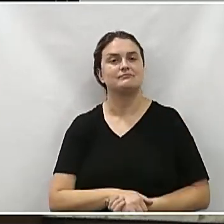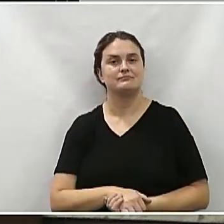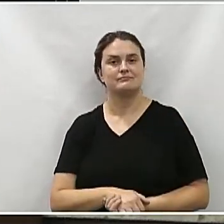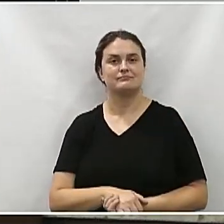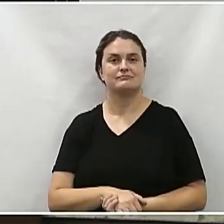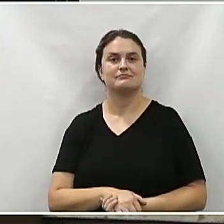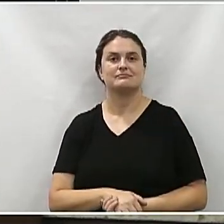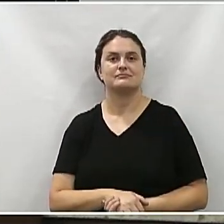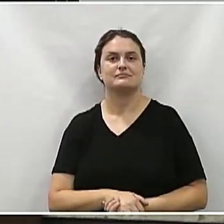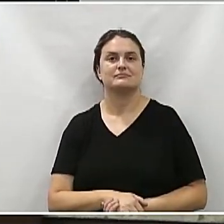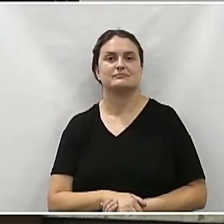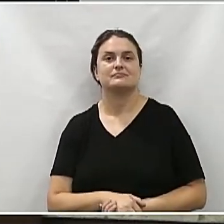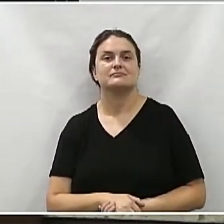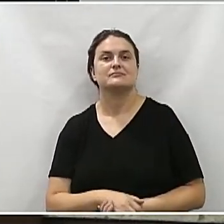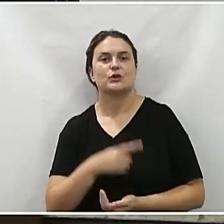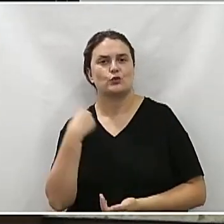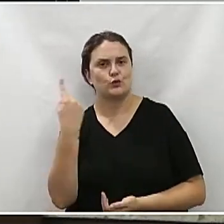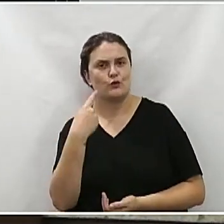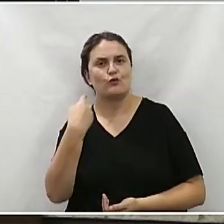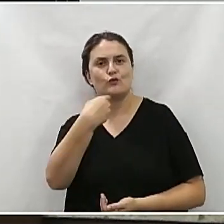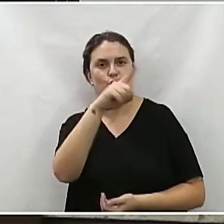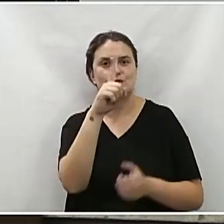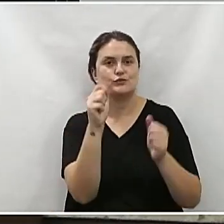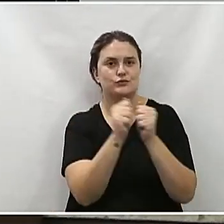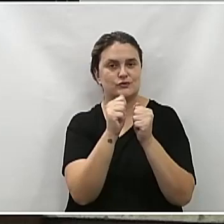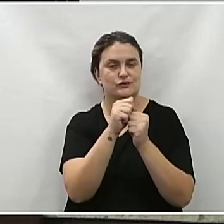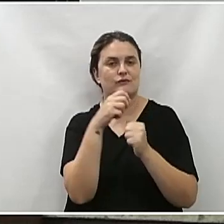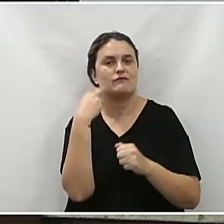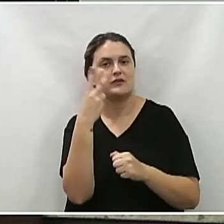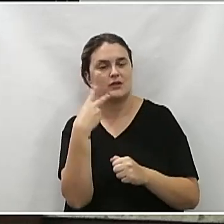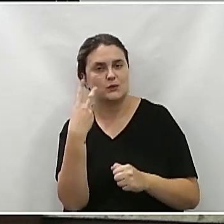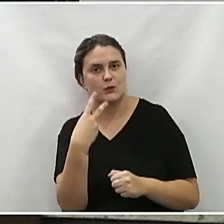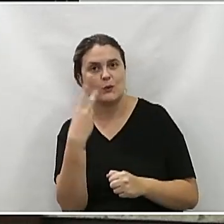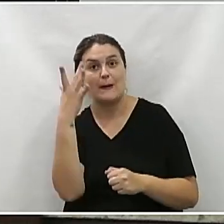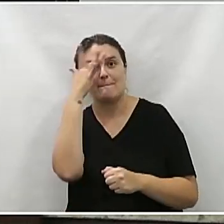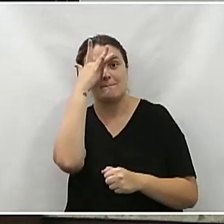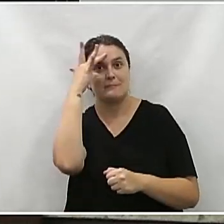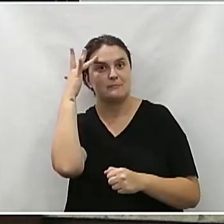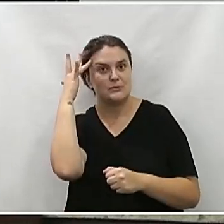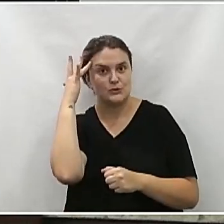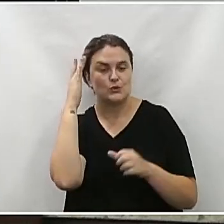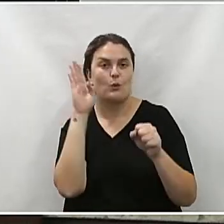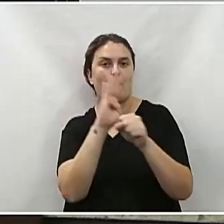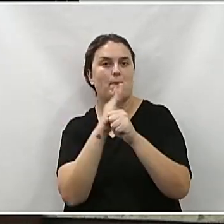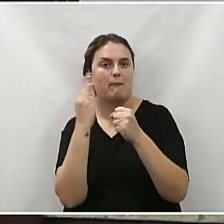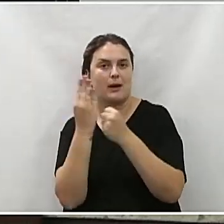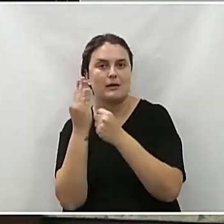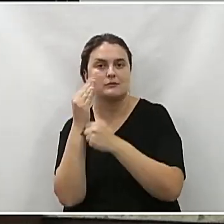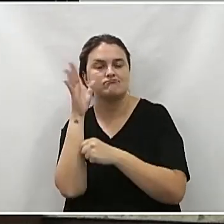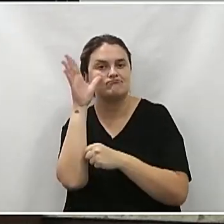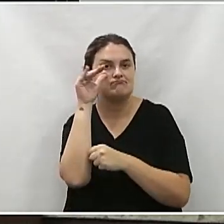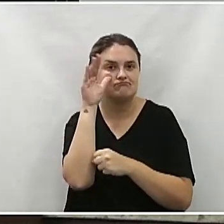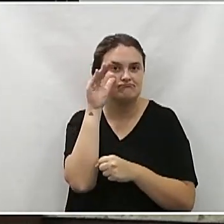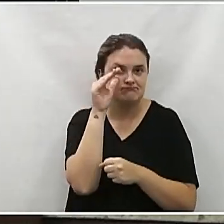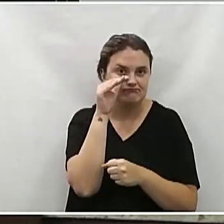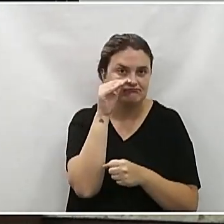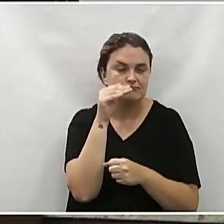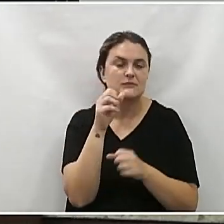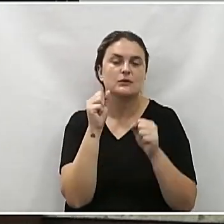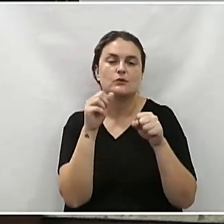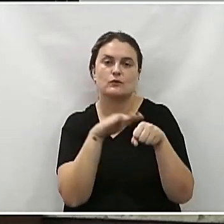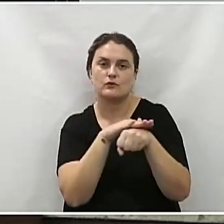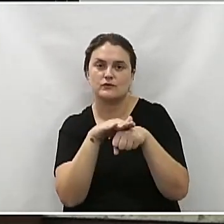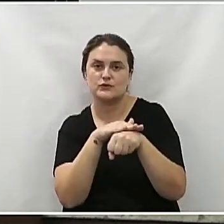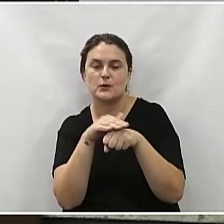a gente que esteve lá junto com os demais vereadores os munícipes que estavam presentes podendo